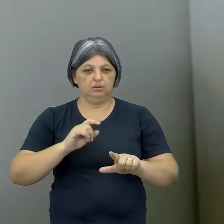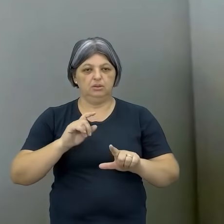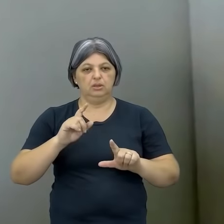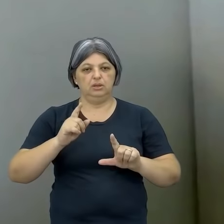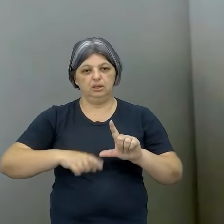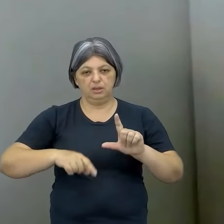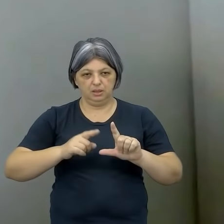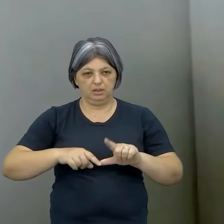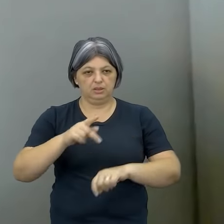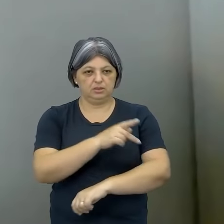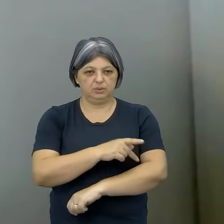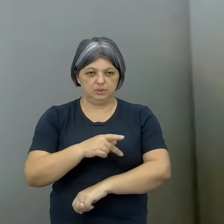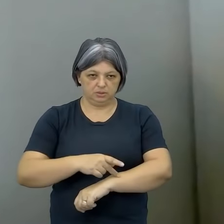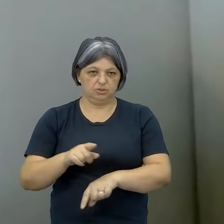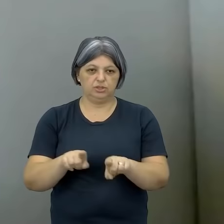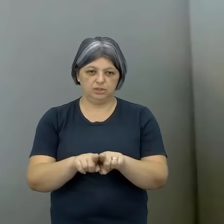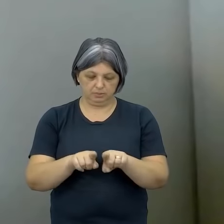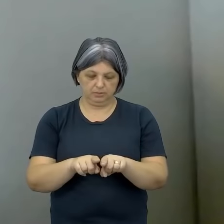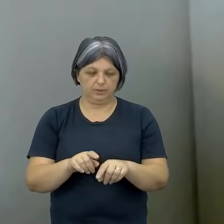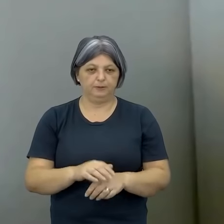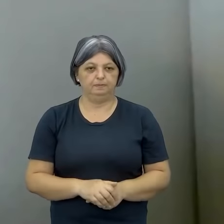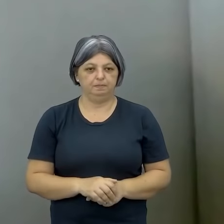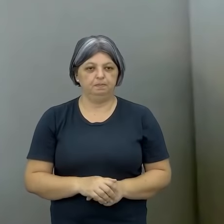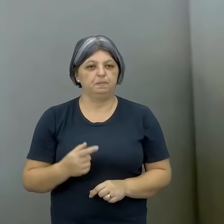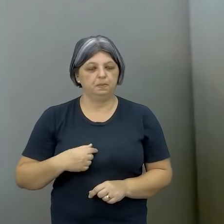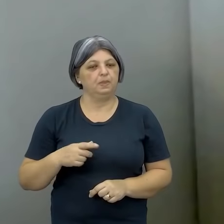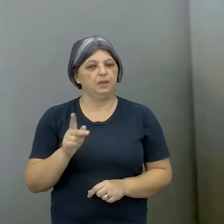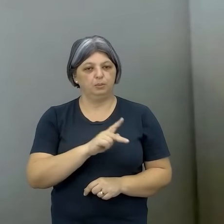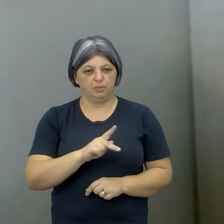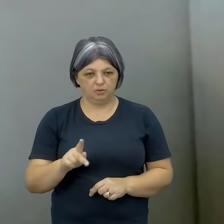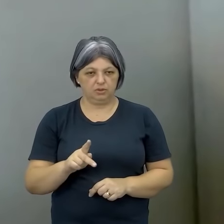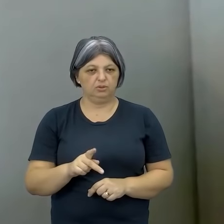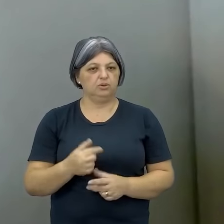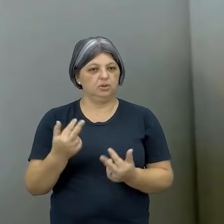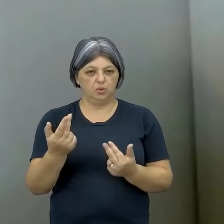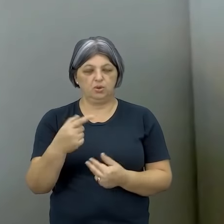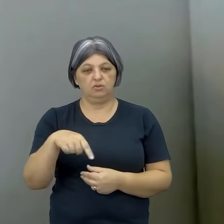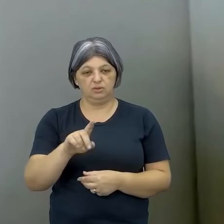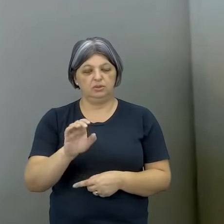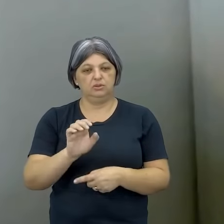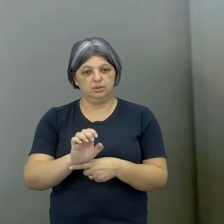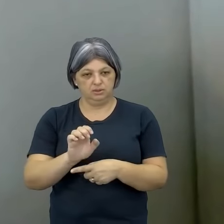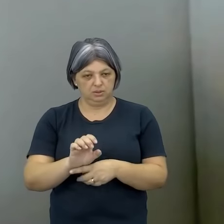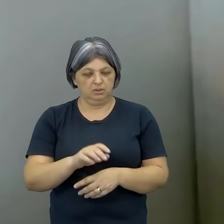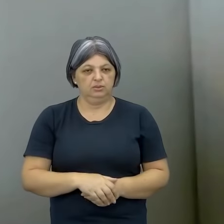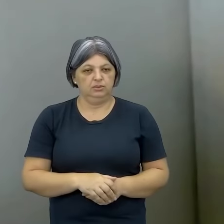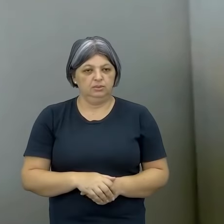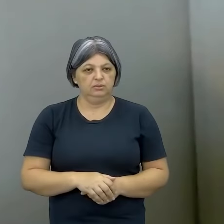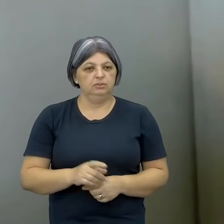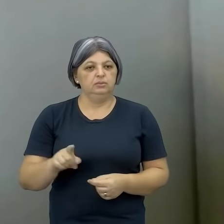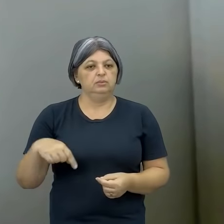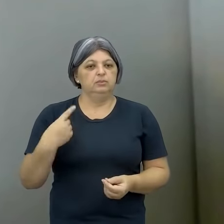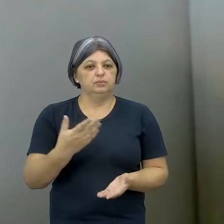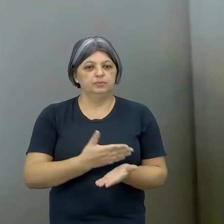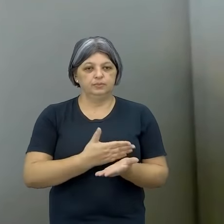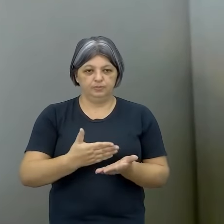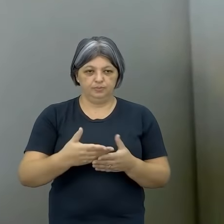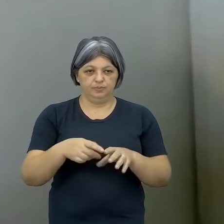ensino superior nessas duas áreas, tá bom? Mas fui professora assim como vocês também do Estado, e estamos então aqui dando início à